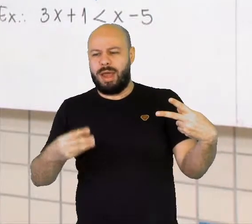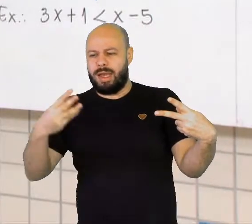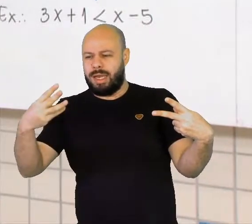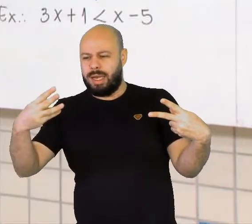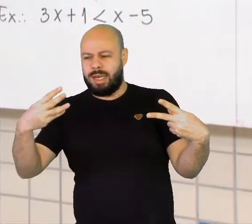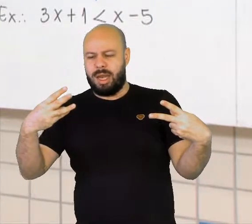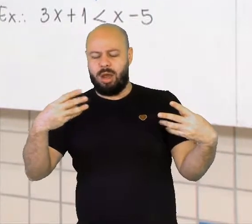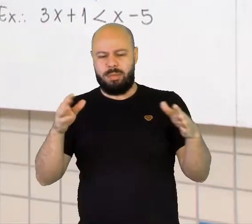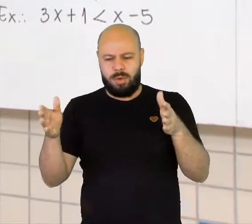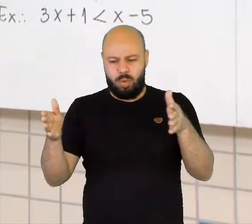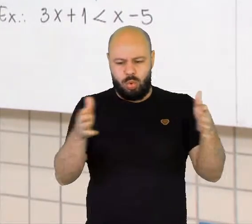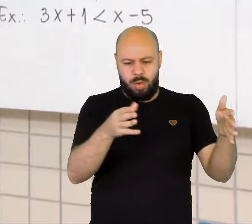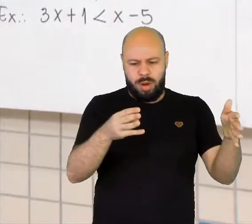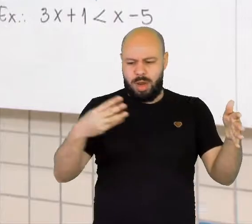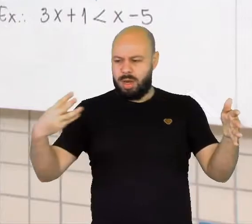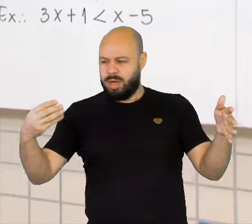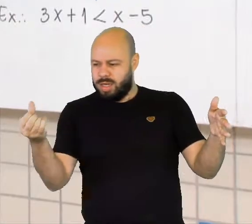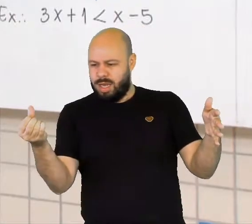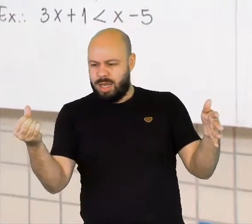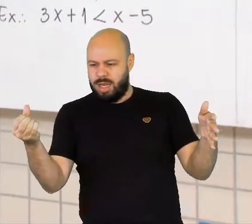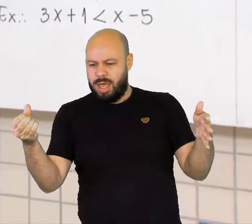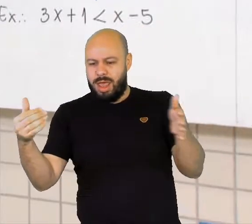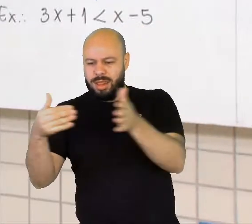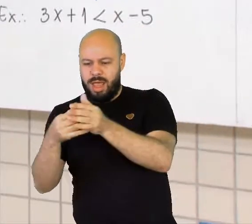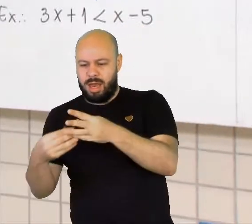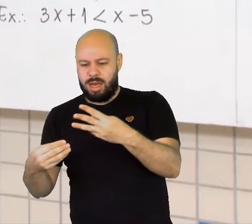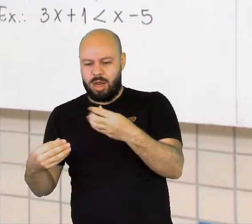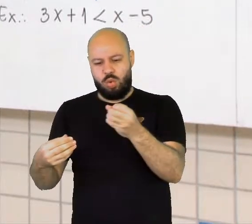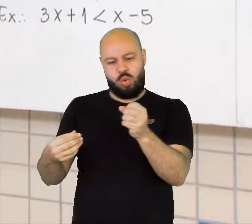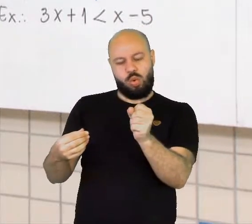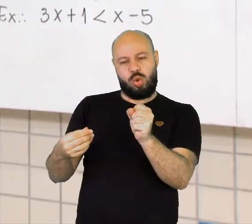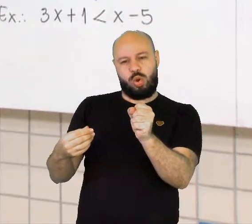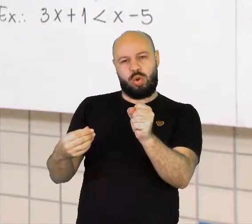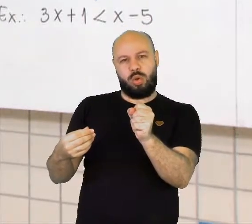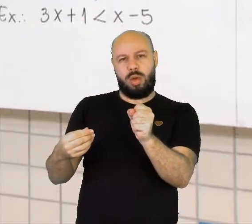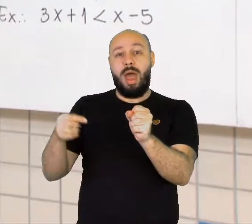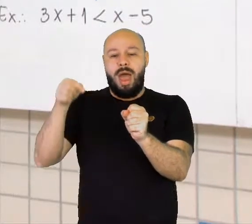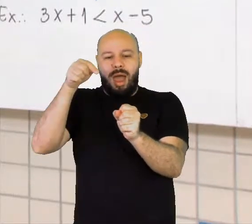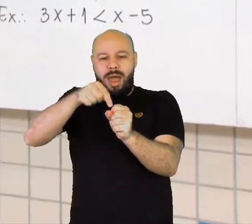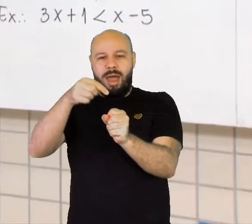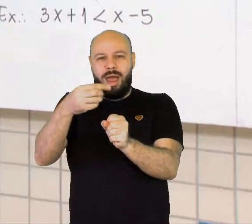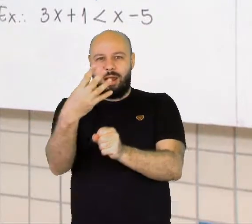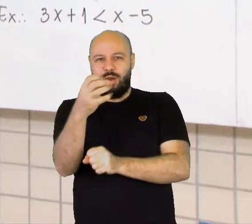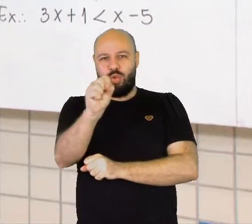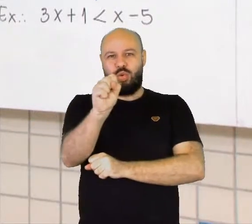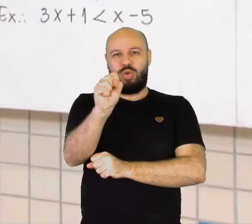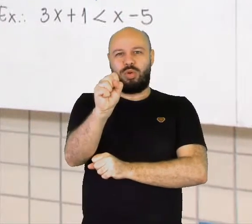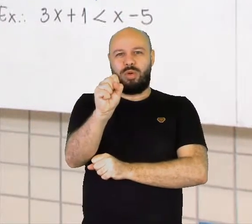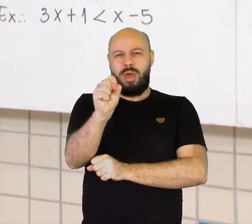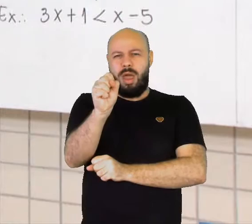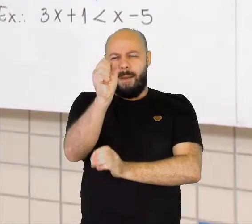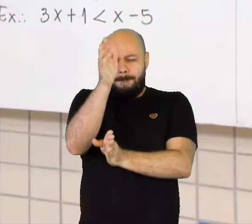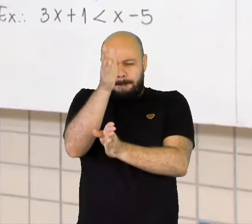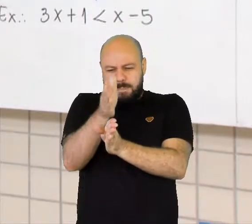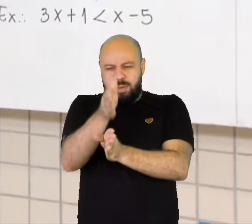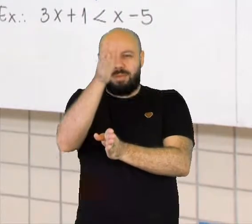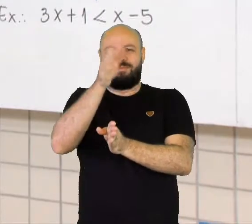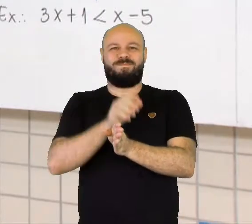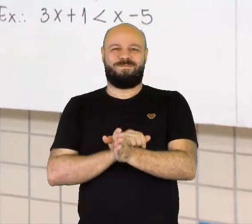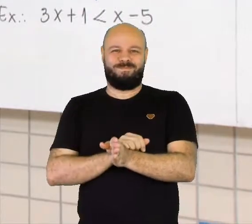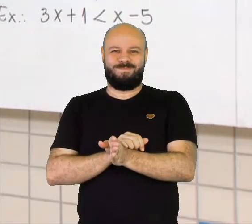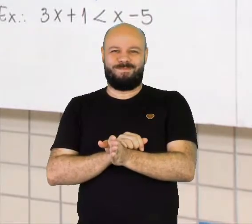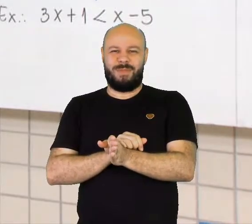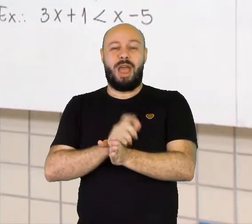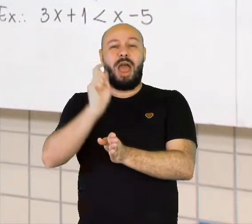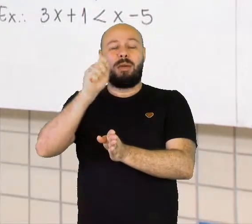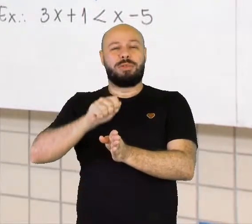36 e 38. Então, esse 38 pode ser, pessoal, é uma situação que